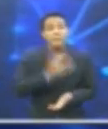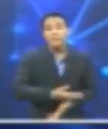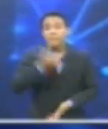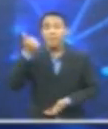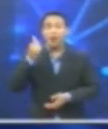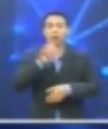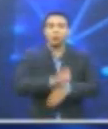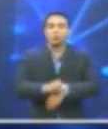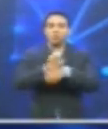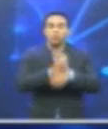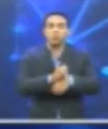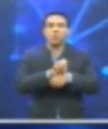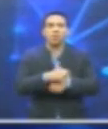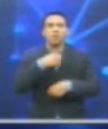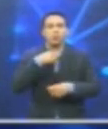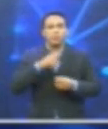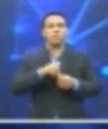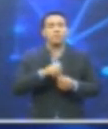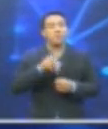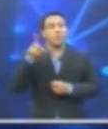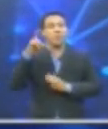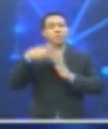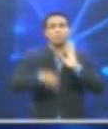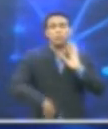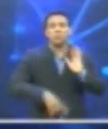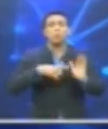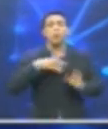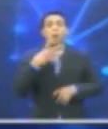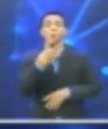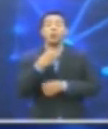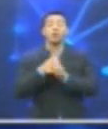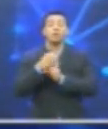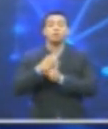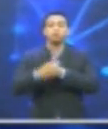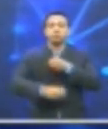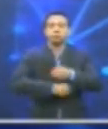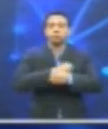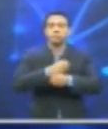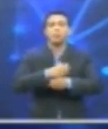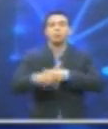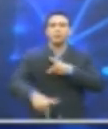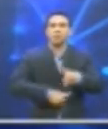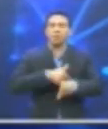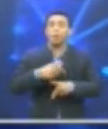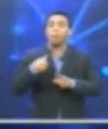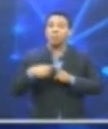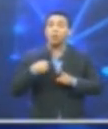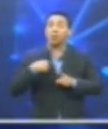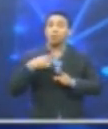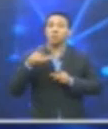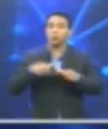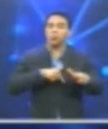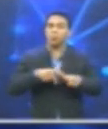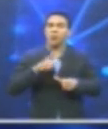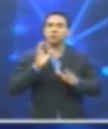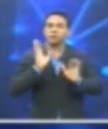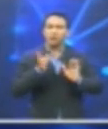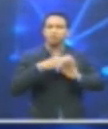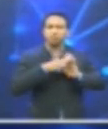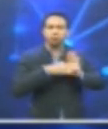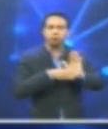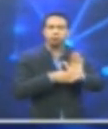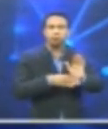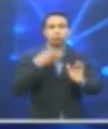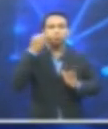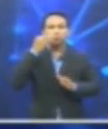Estado e deixei lá um planejamento para 4 anos, porque eu trabalho com planejamento e com projetos. Portanto,